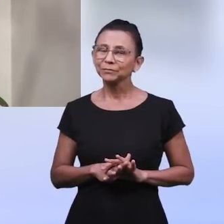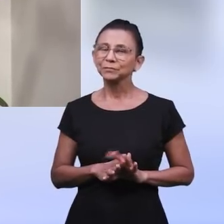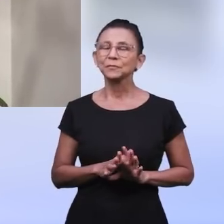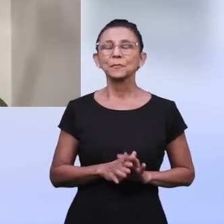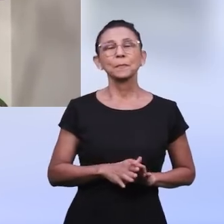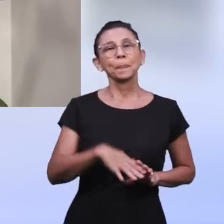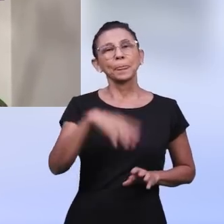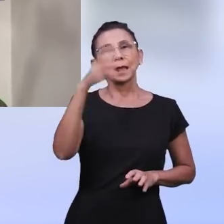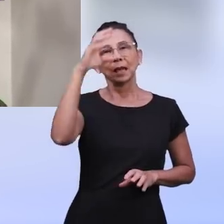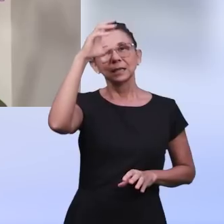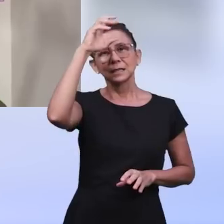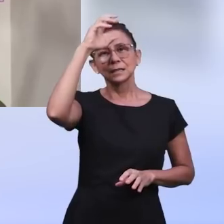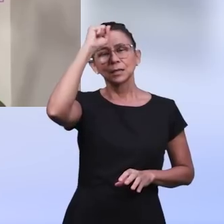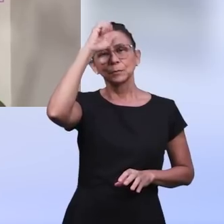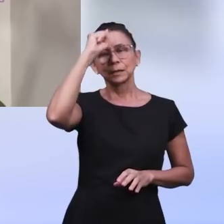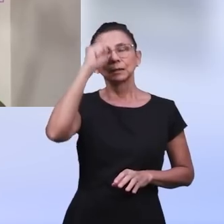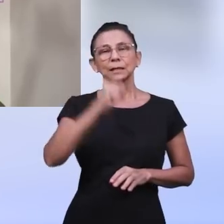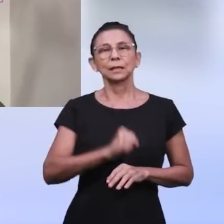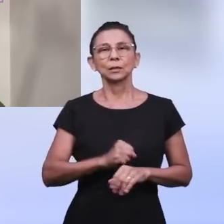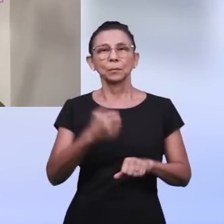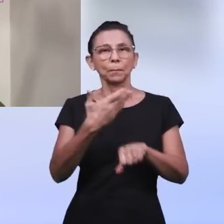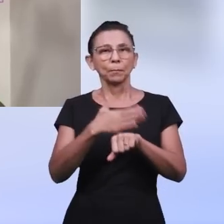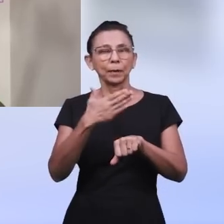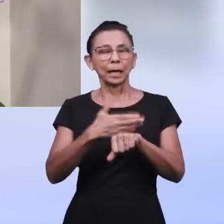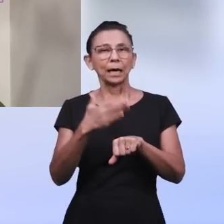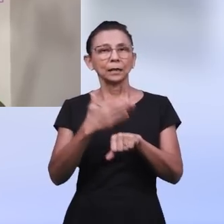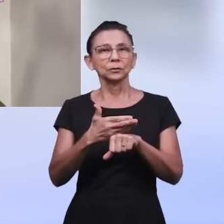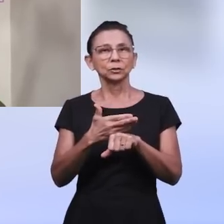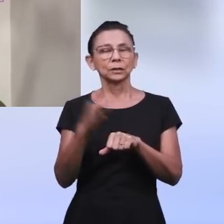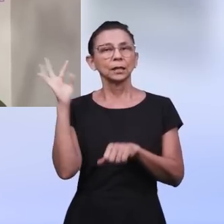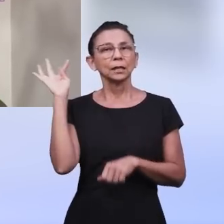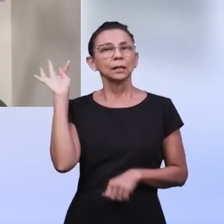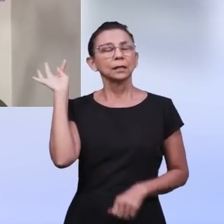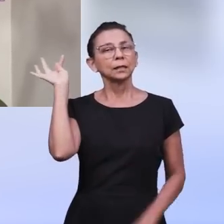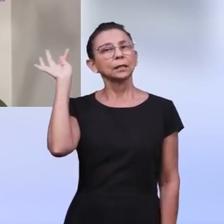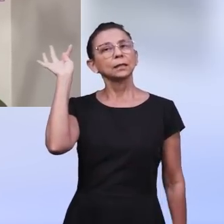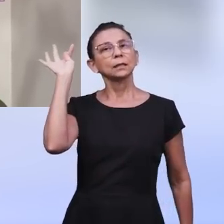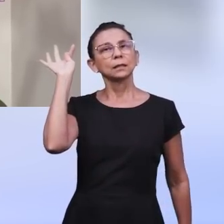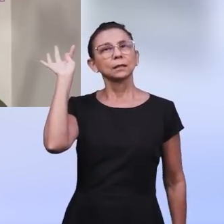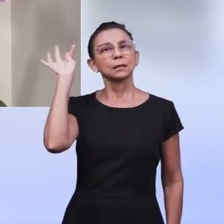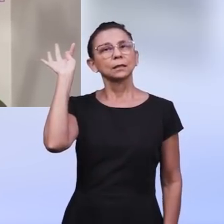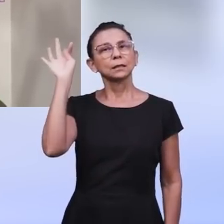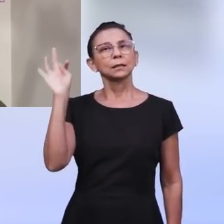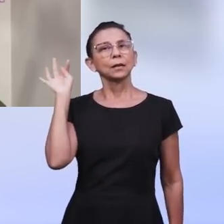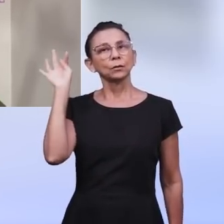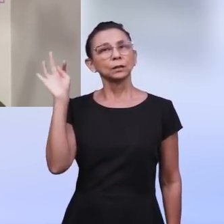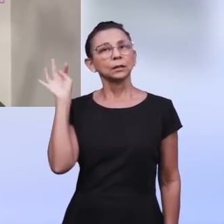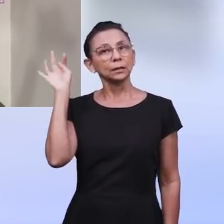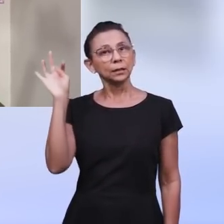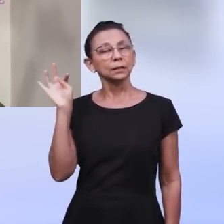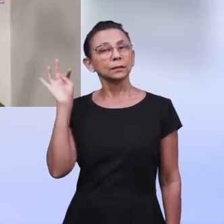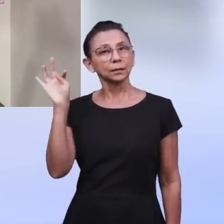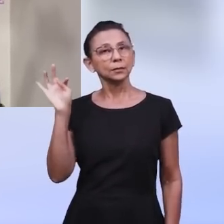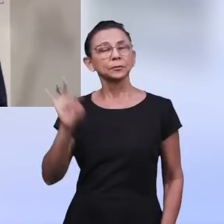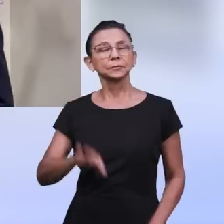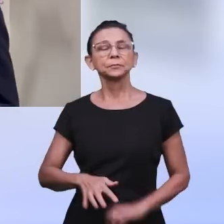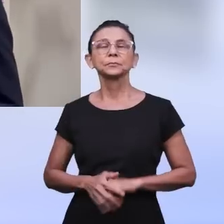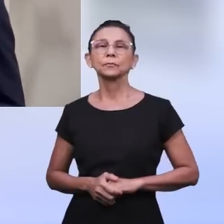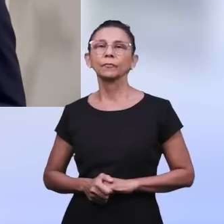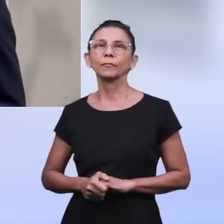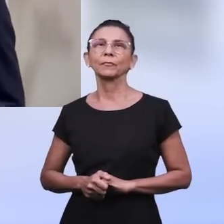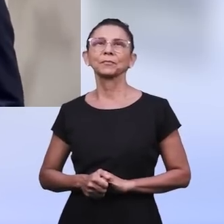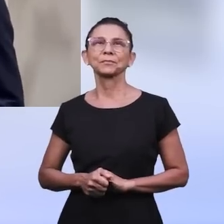ali puderam aprender a teoria e a prática do instrumento. E também agora nós teremos mais